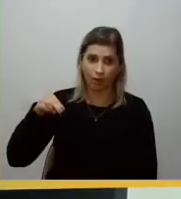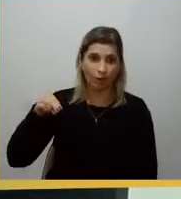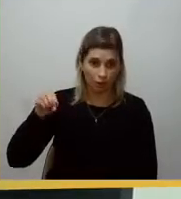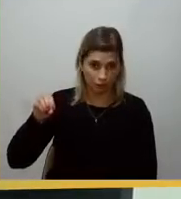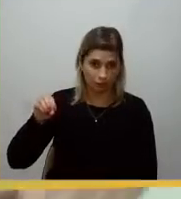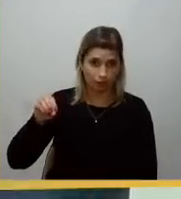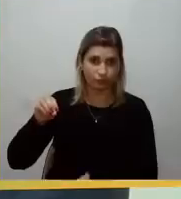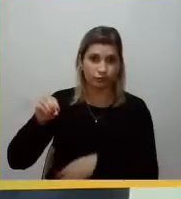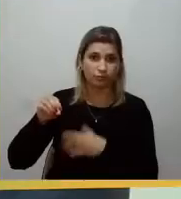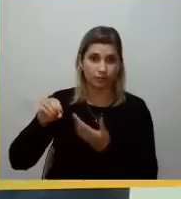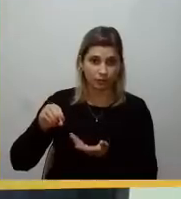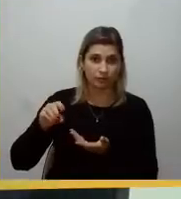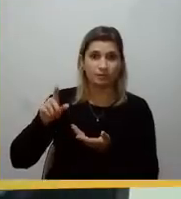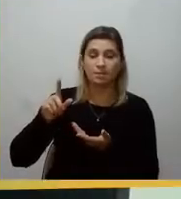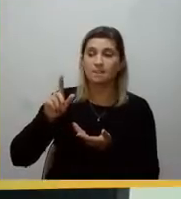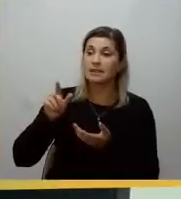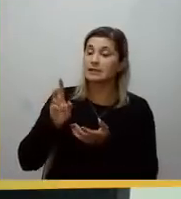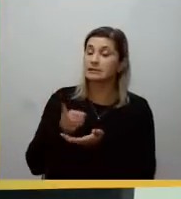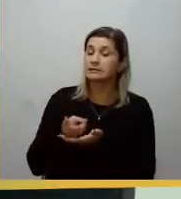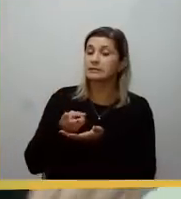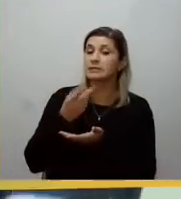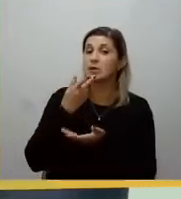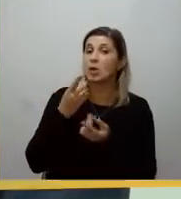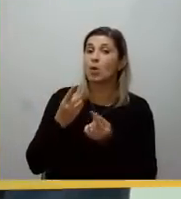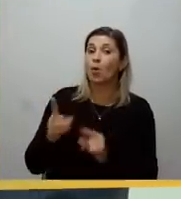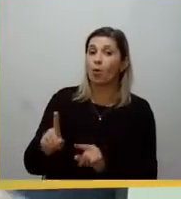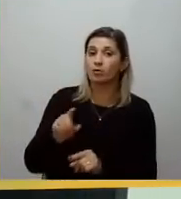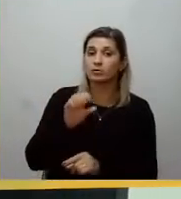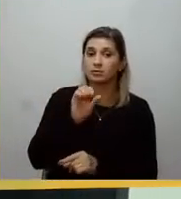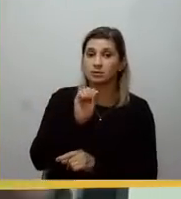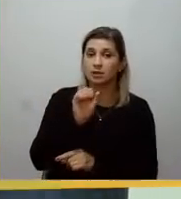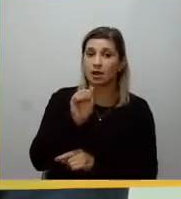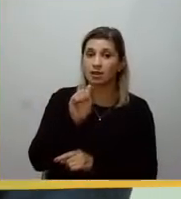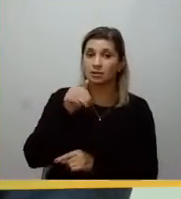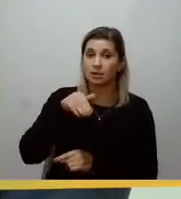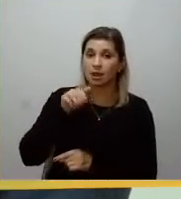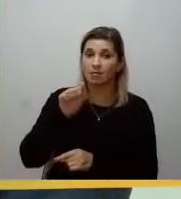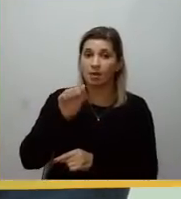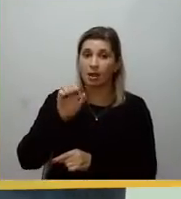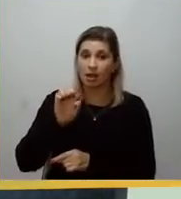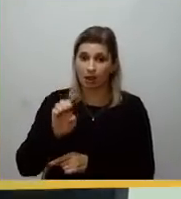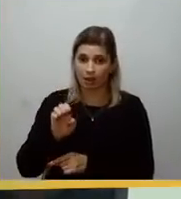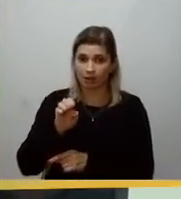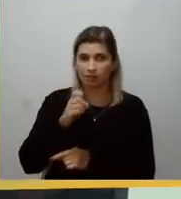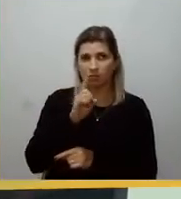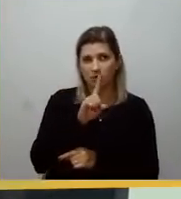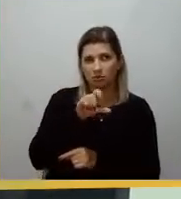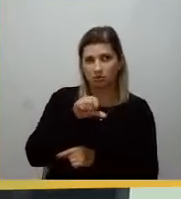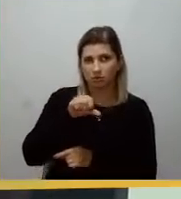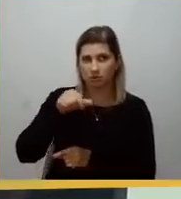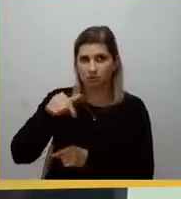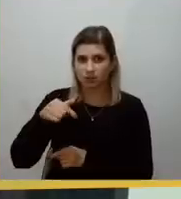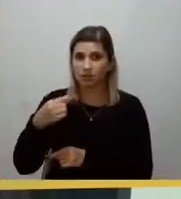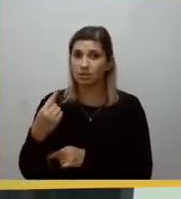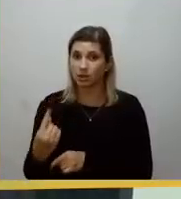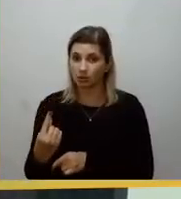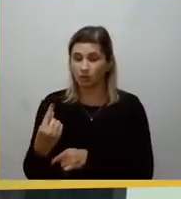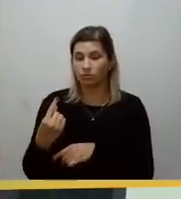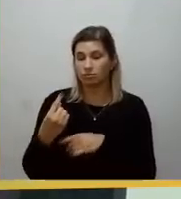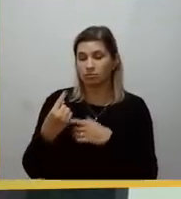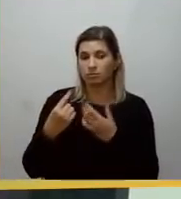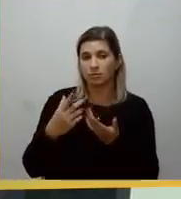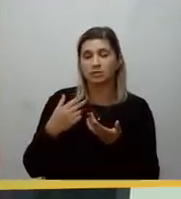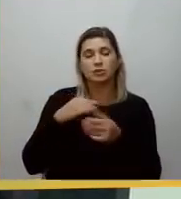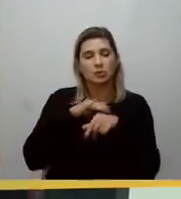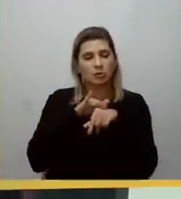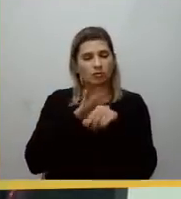a Samai, na época, ir para Kazan. Que ele achava que foi um erro que foi cometido histórico em 1971. Mas eu ouvi o Valnir de la Roca, ouvi o